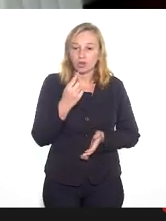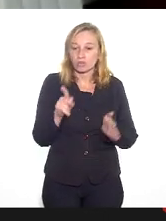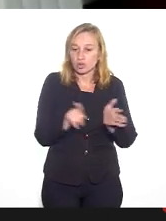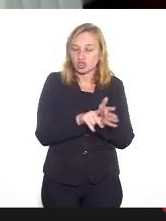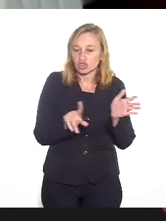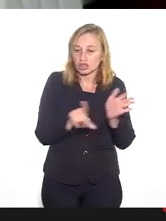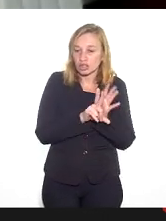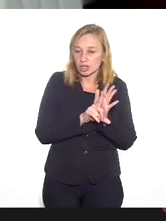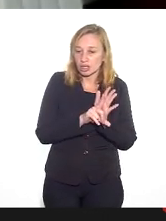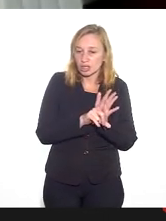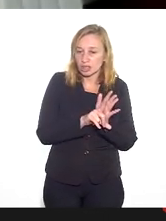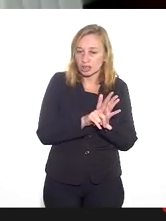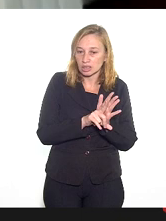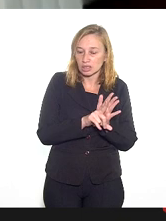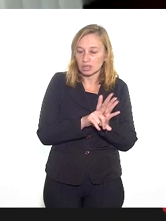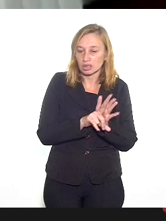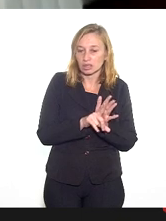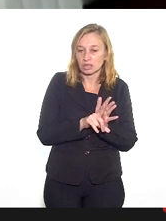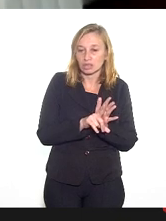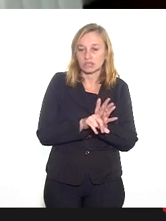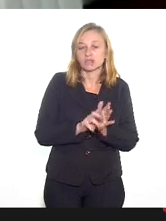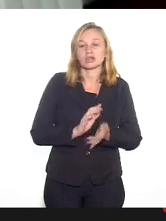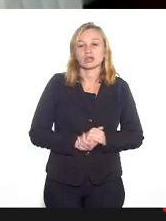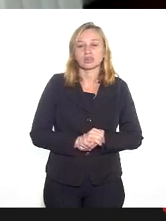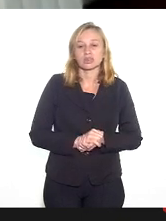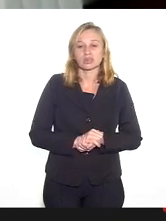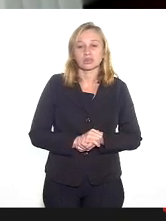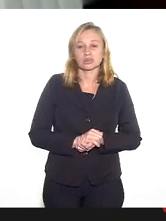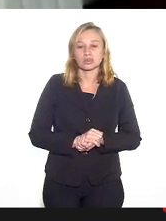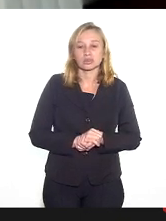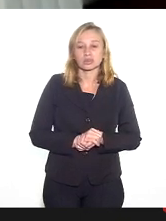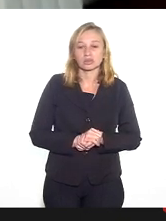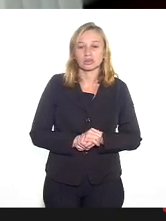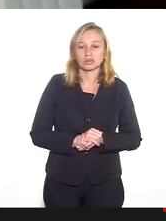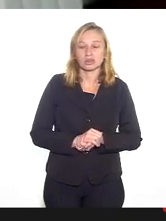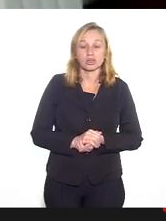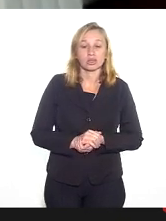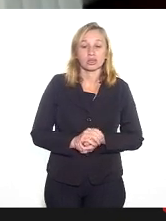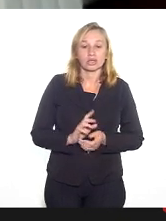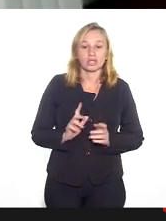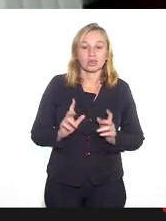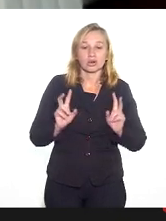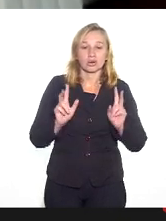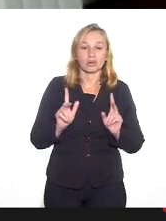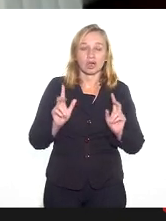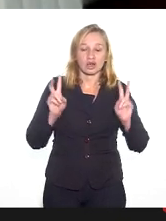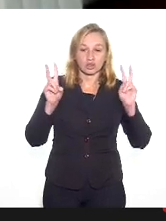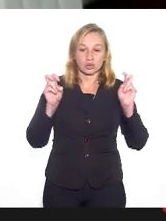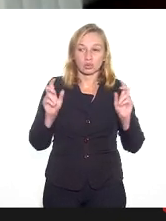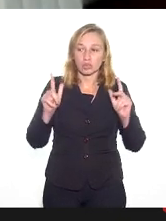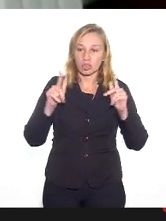de lei, um anteprojeto de lei que tramitava para a mesma solução na Polícia Militar.